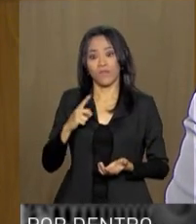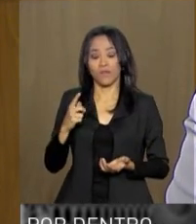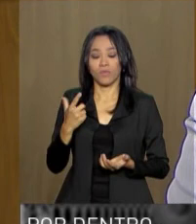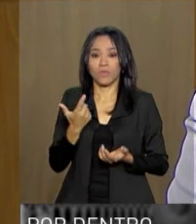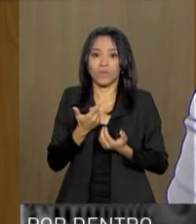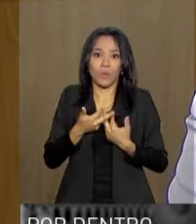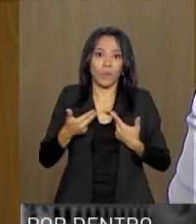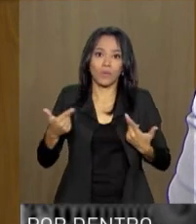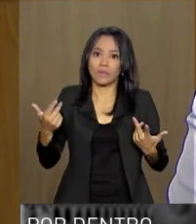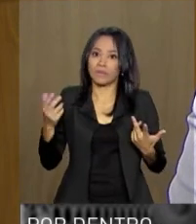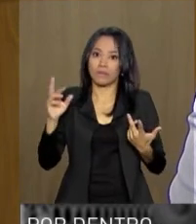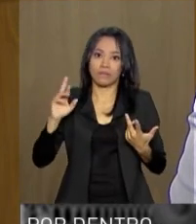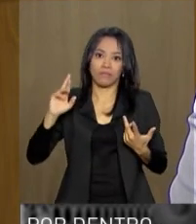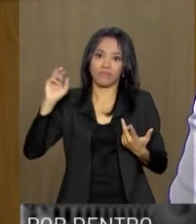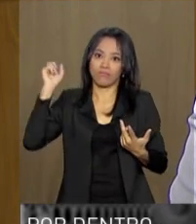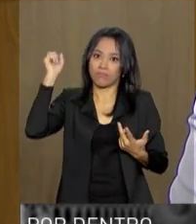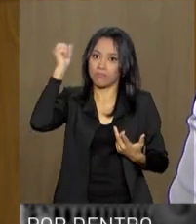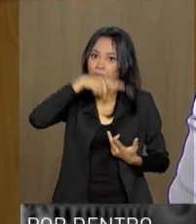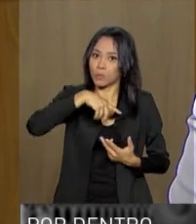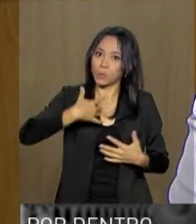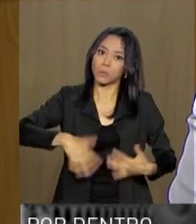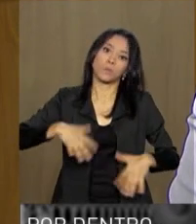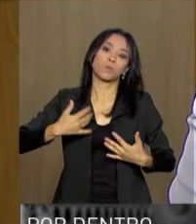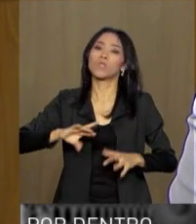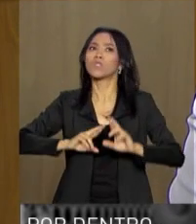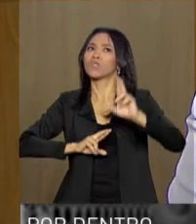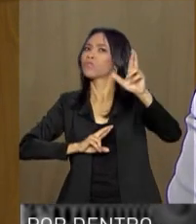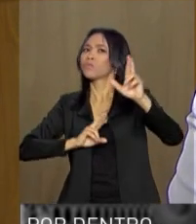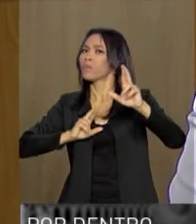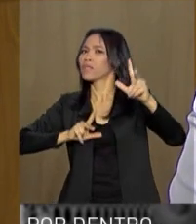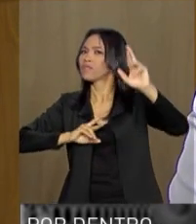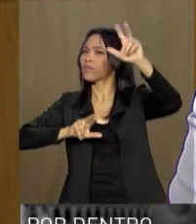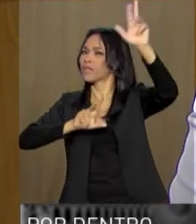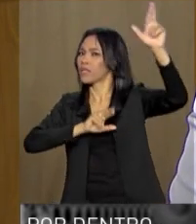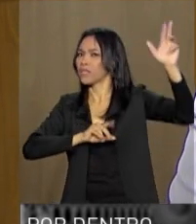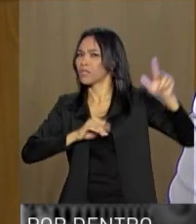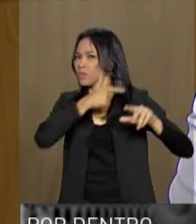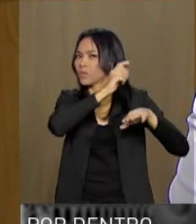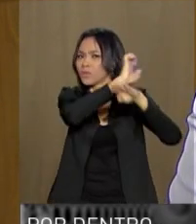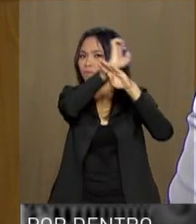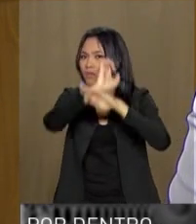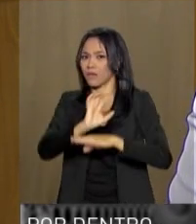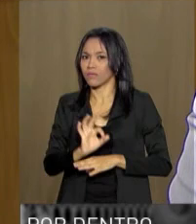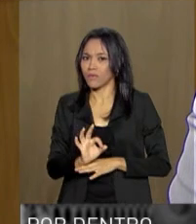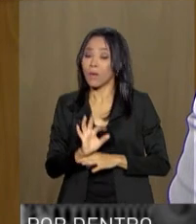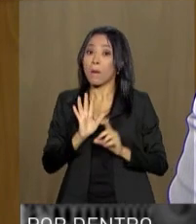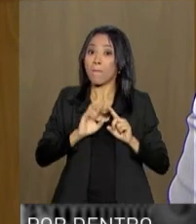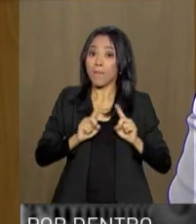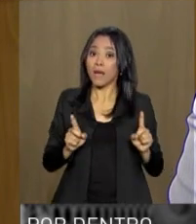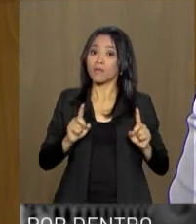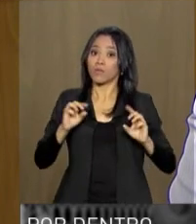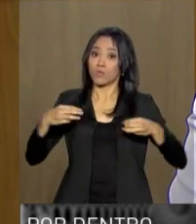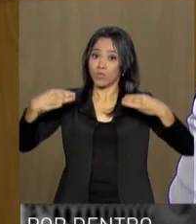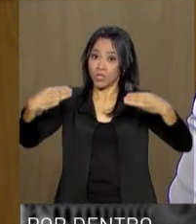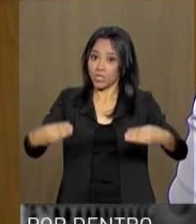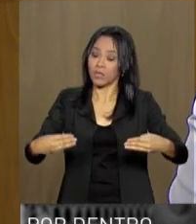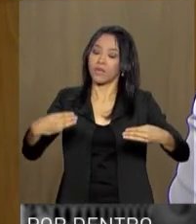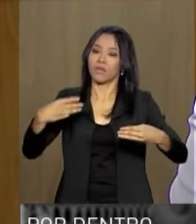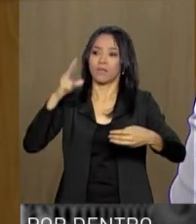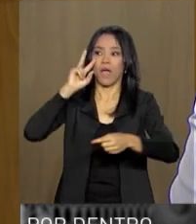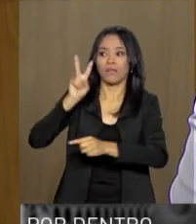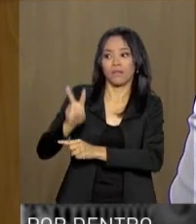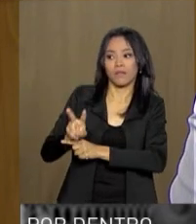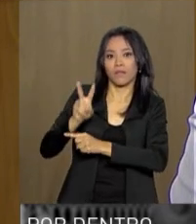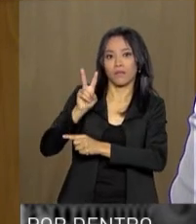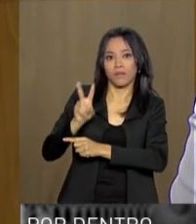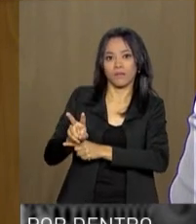de outros estados mas o mistério direitos humanos etapa está atento a isso para que nós possamos criar mecanismos semelhantes